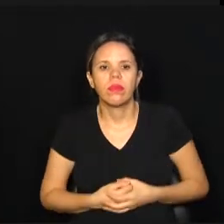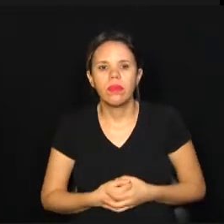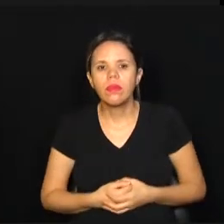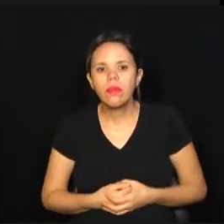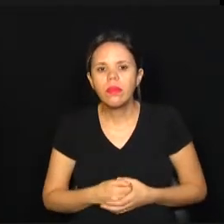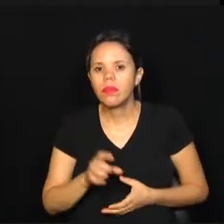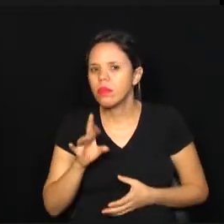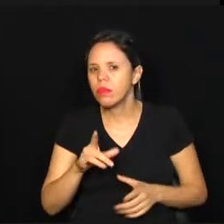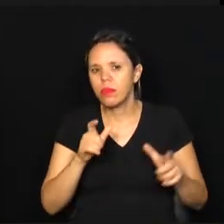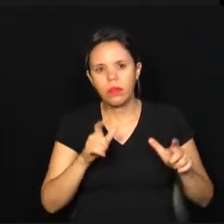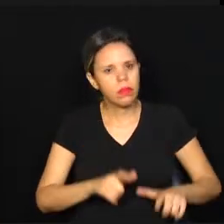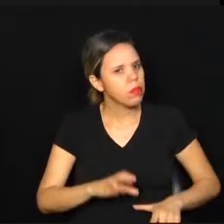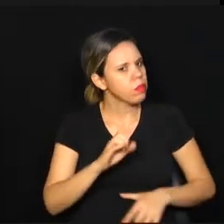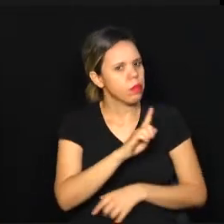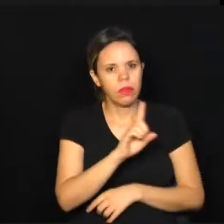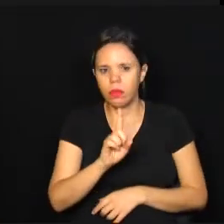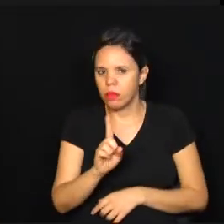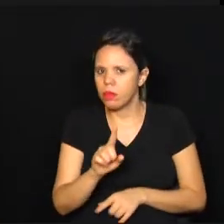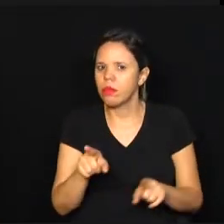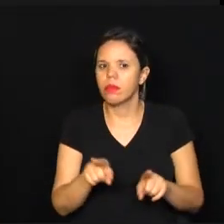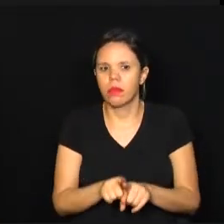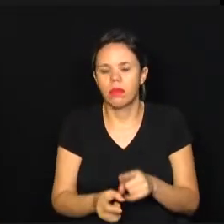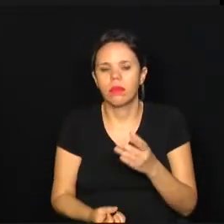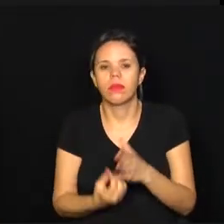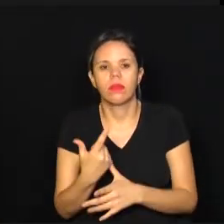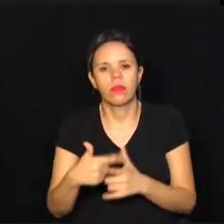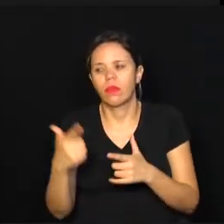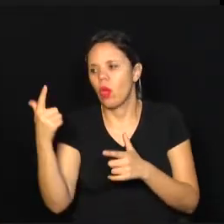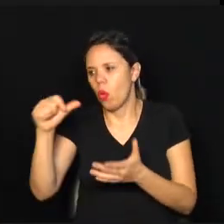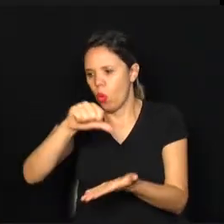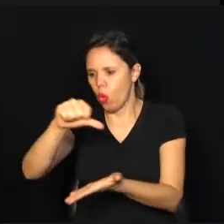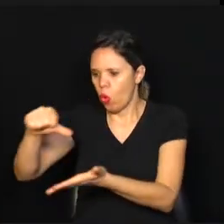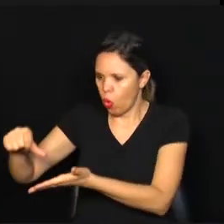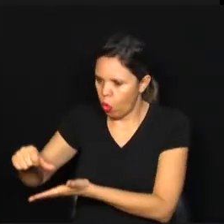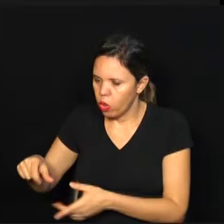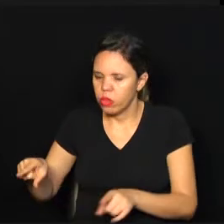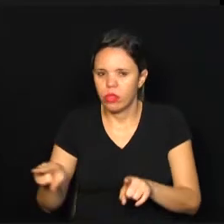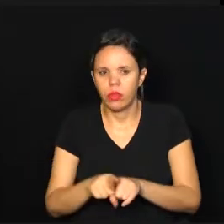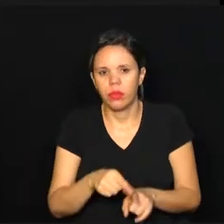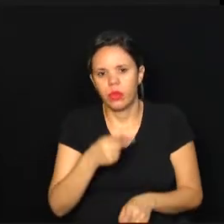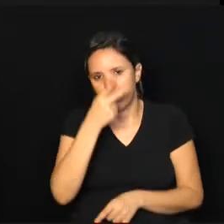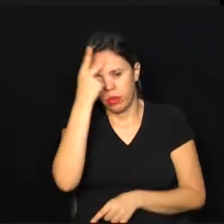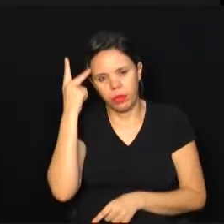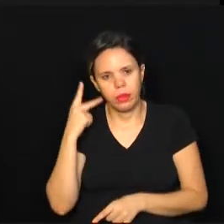só lá na questão do Campo Grande também, outros lugares também. Tinha uma pessoa aqui